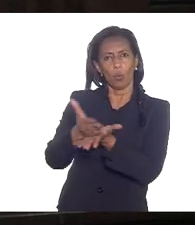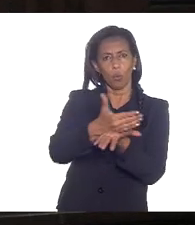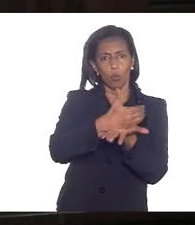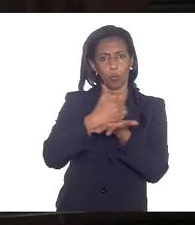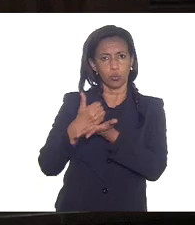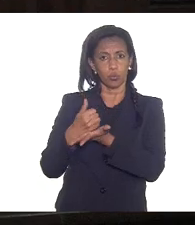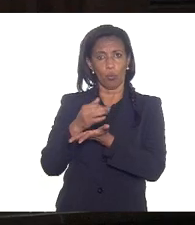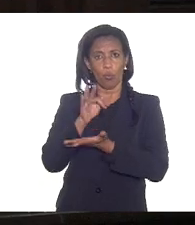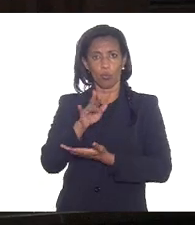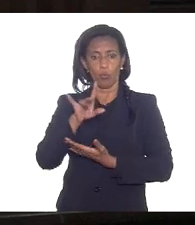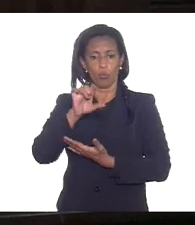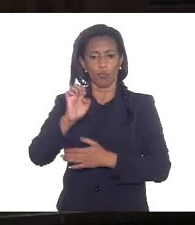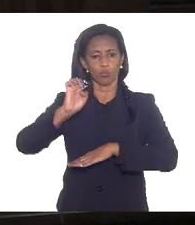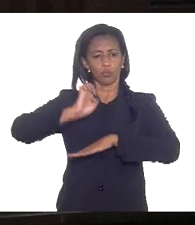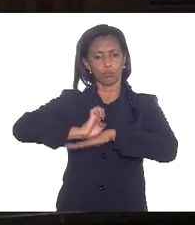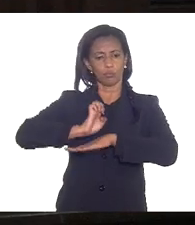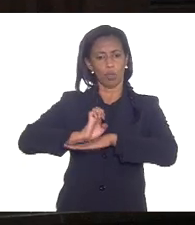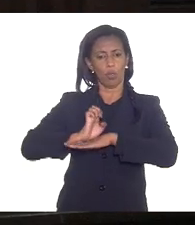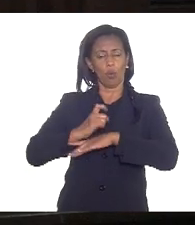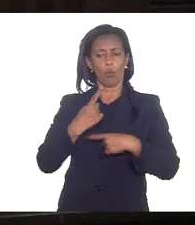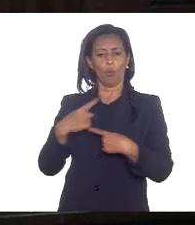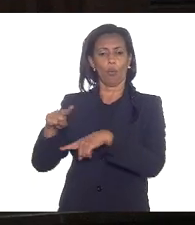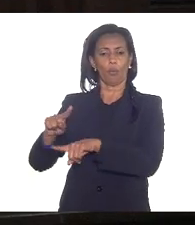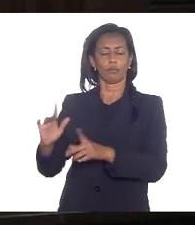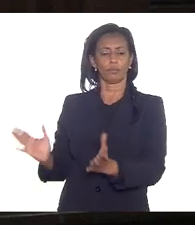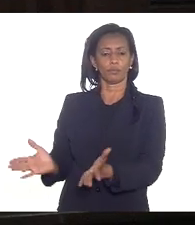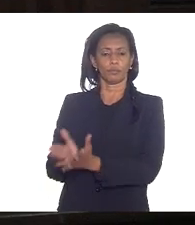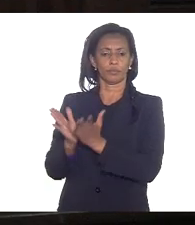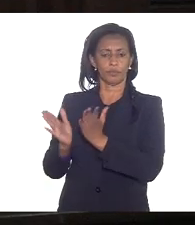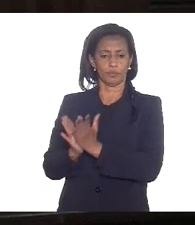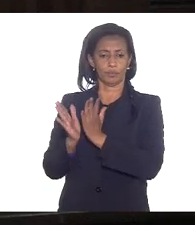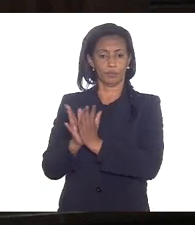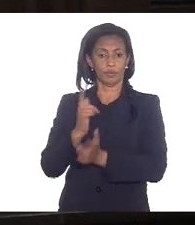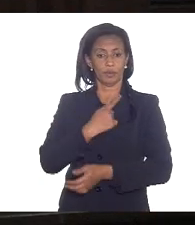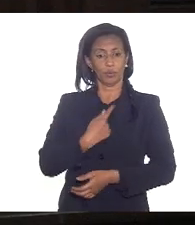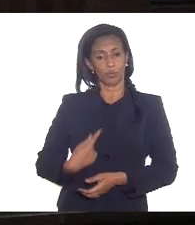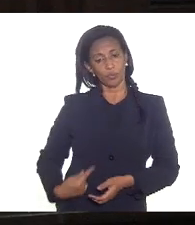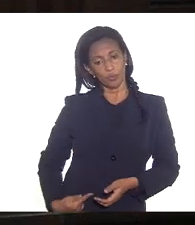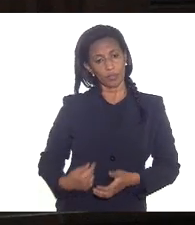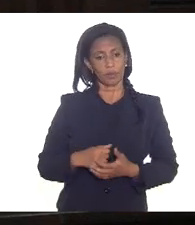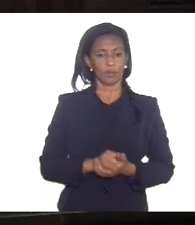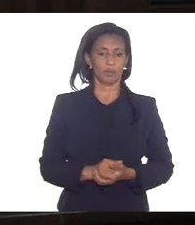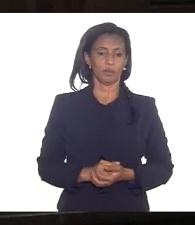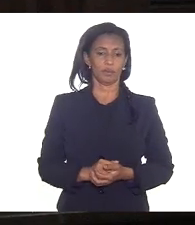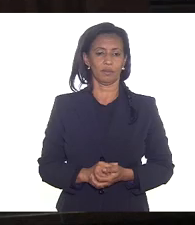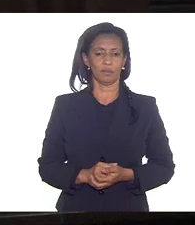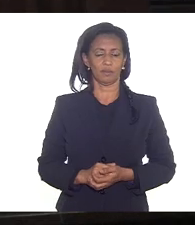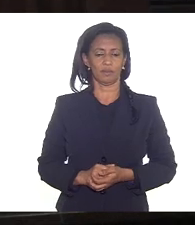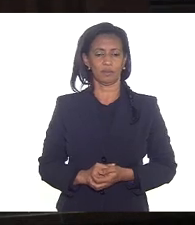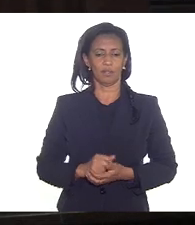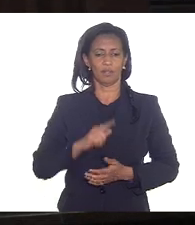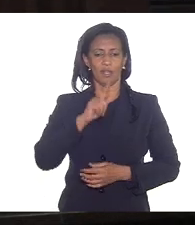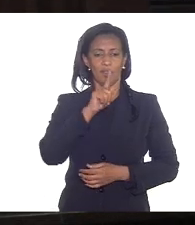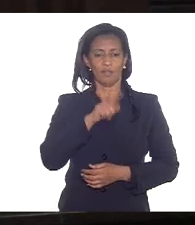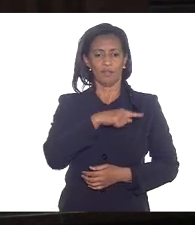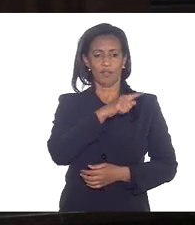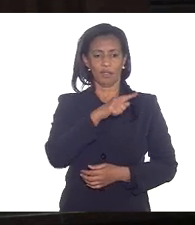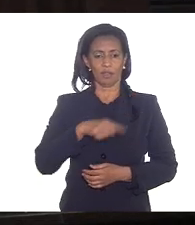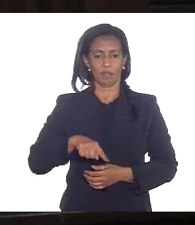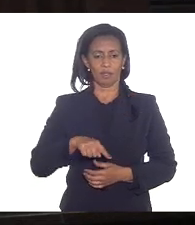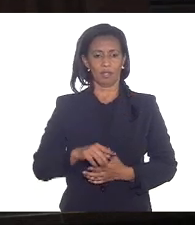do fundo Estadual de combate à pobreza tão o governador tá ventando